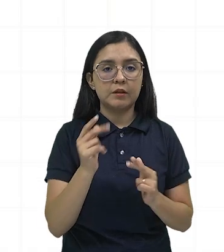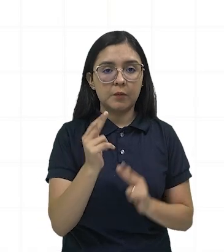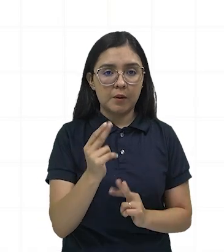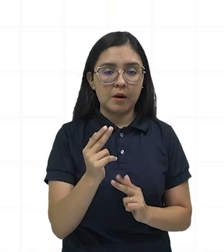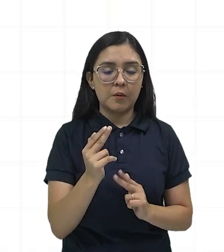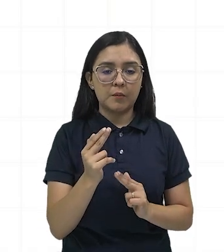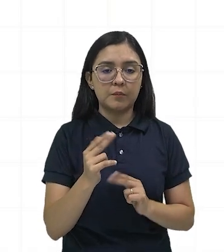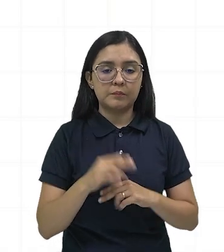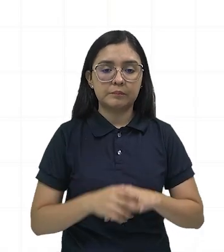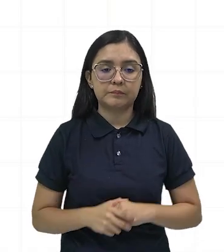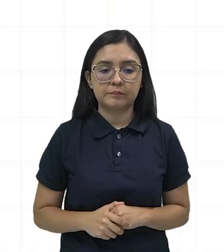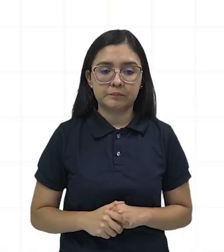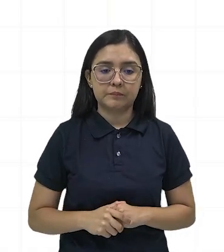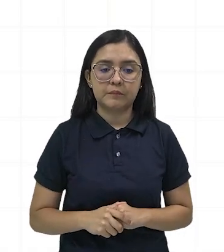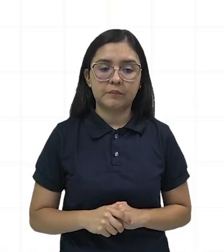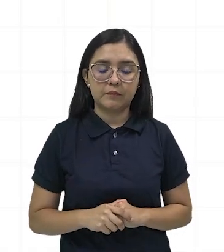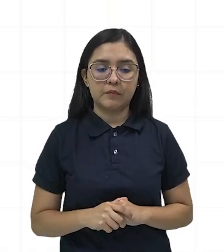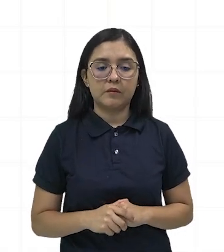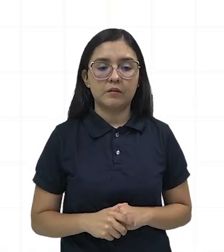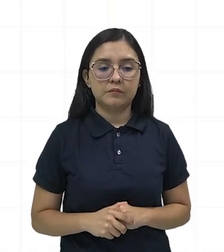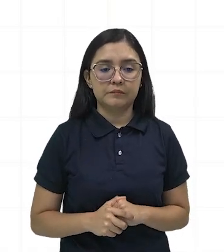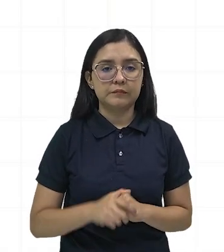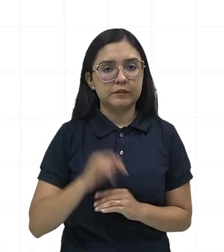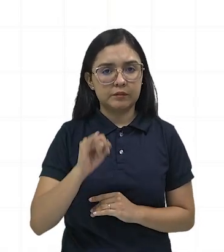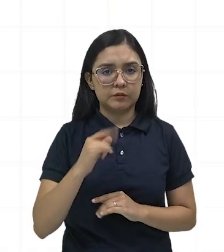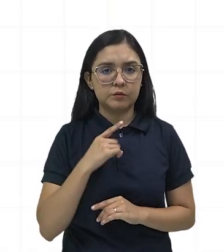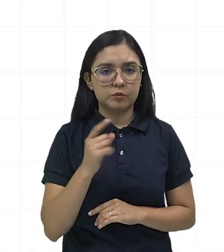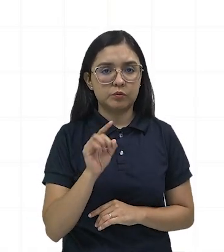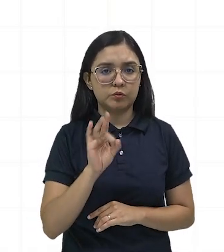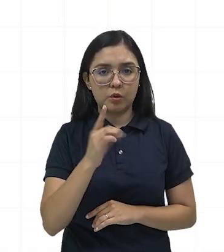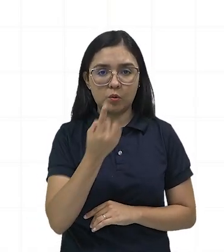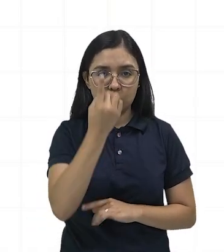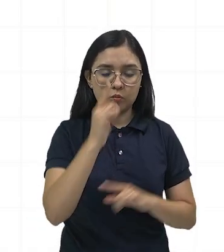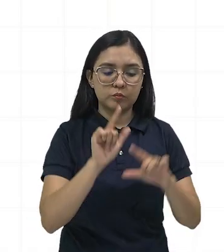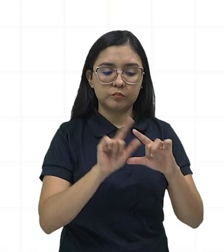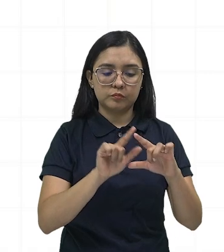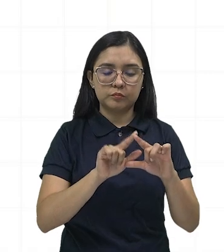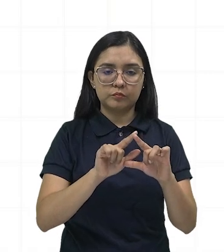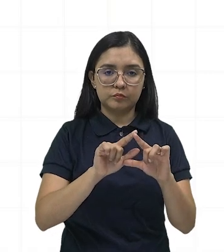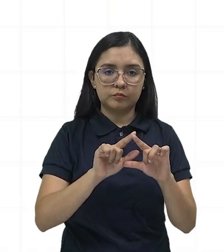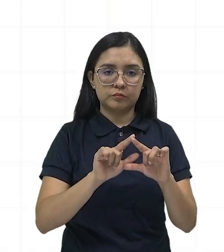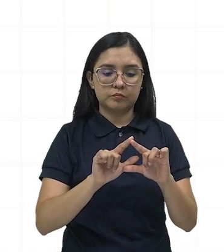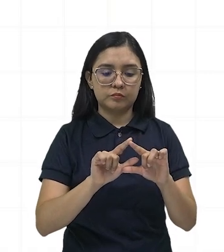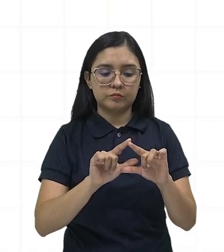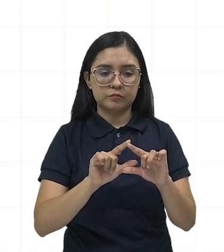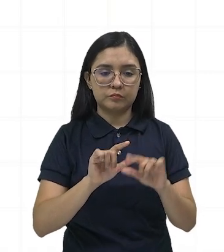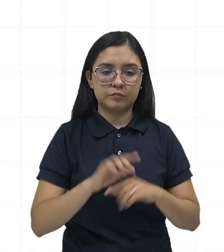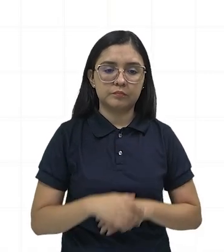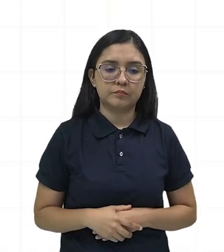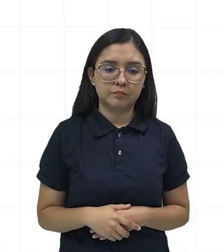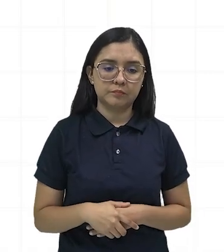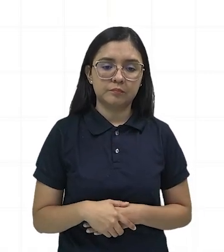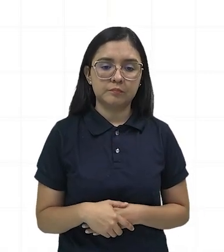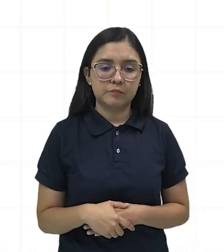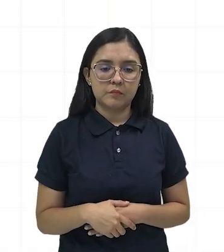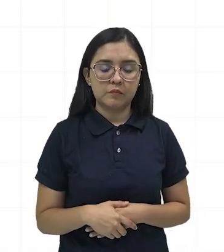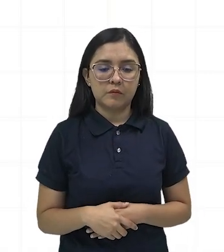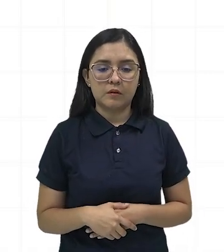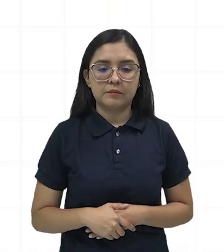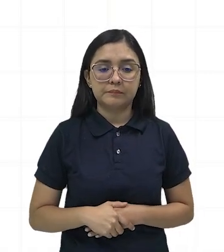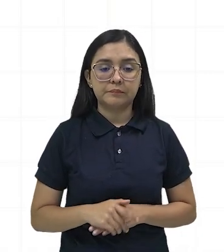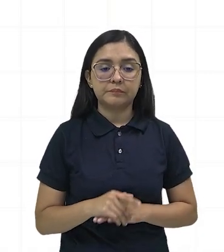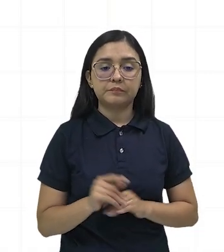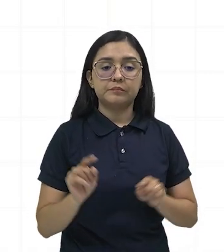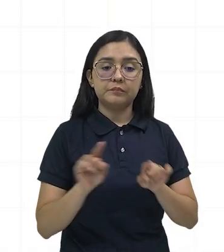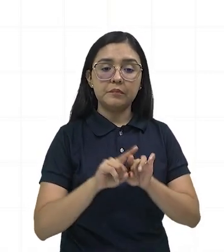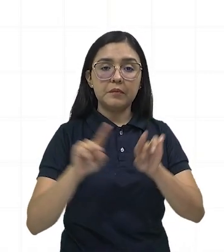lados congruentes. Ele, né? Analisando com ele mesmo. Os lados desse triângulo aqui. Tá?